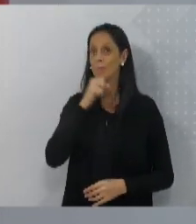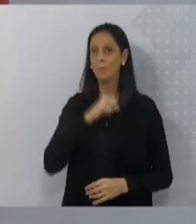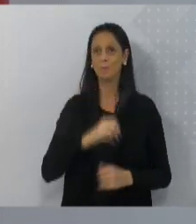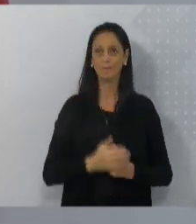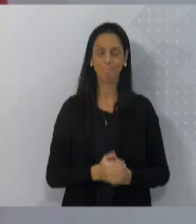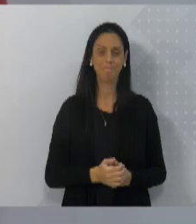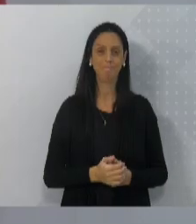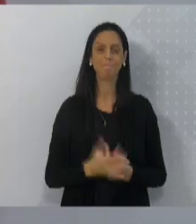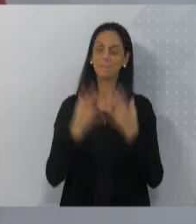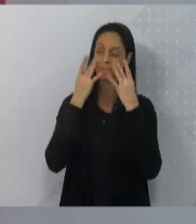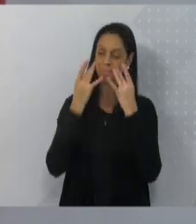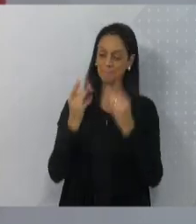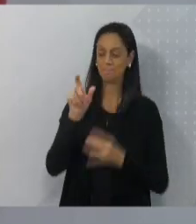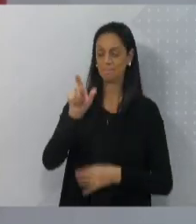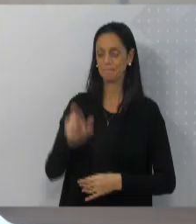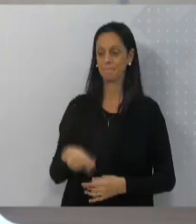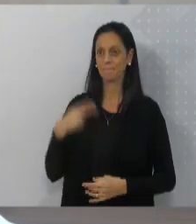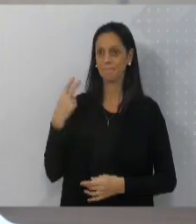aparte a vereadora Cristiane Loureiro.